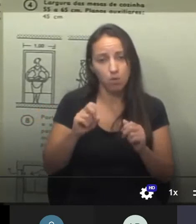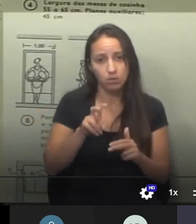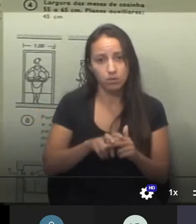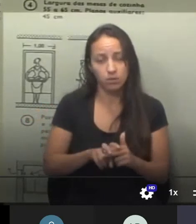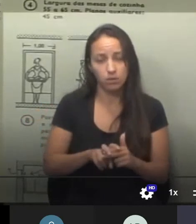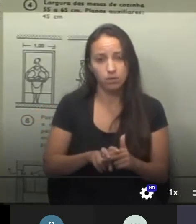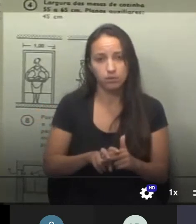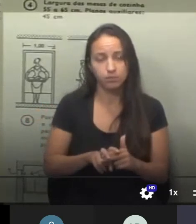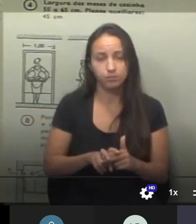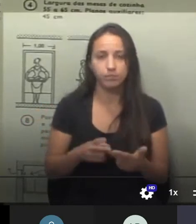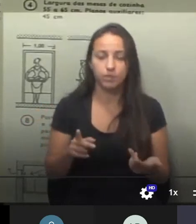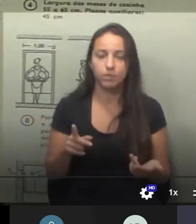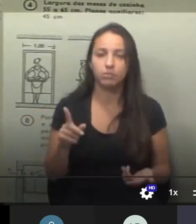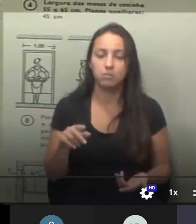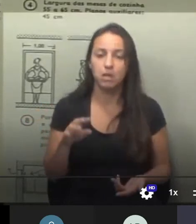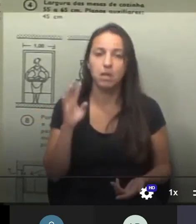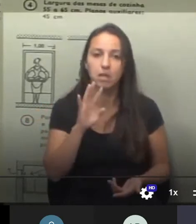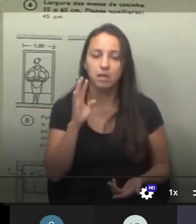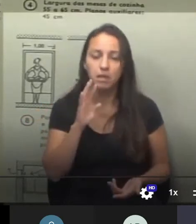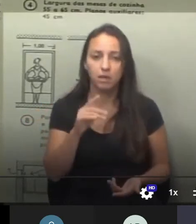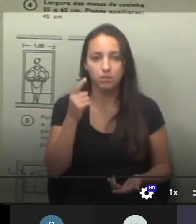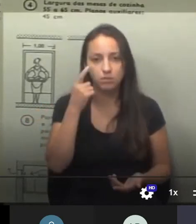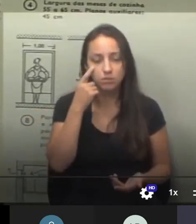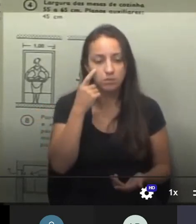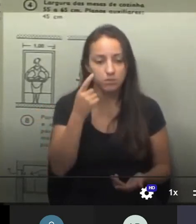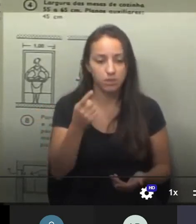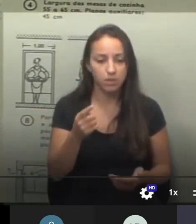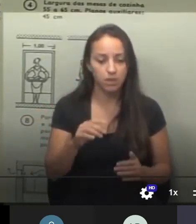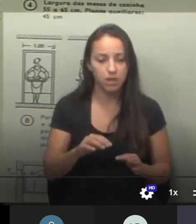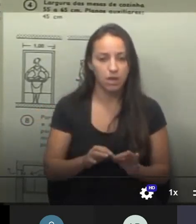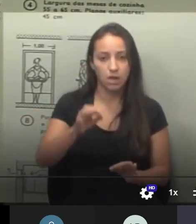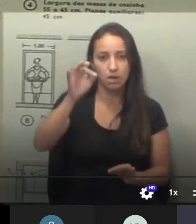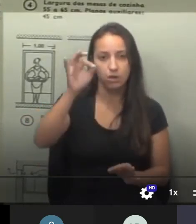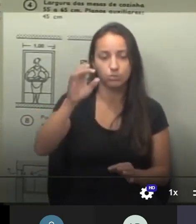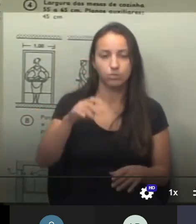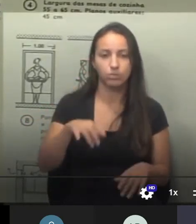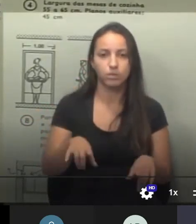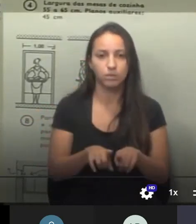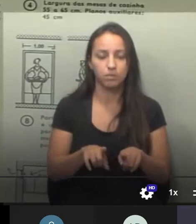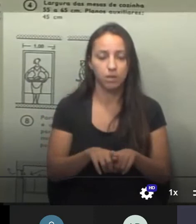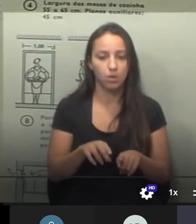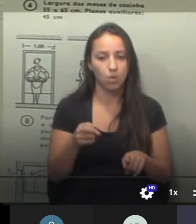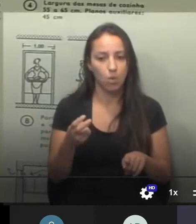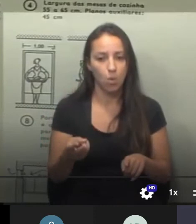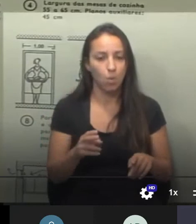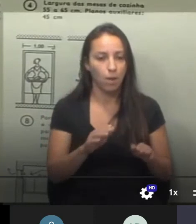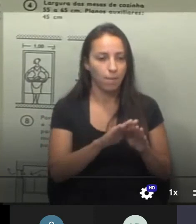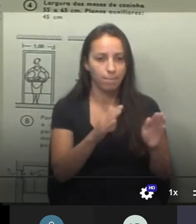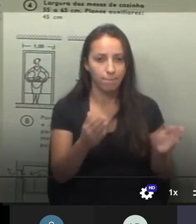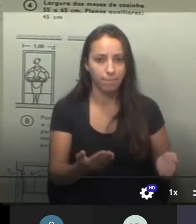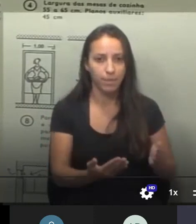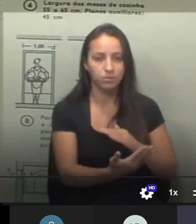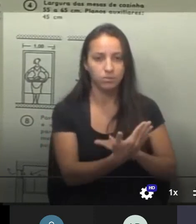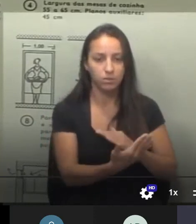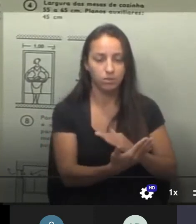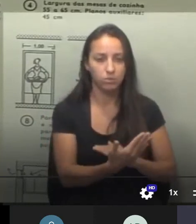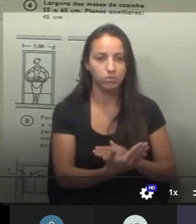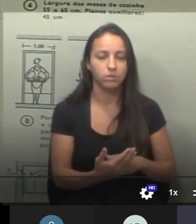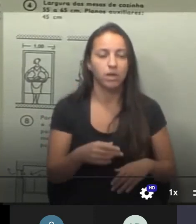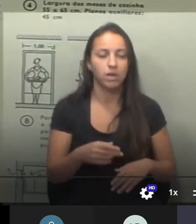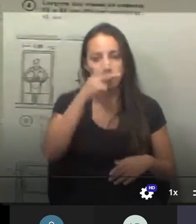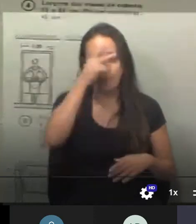se sentar. Então, é interessante considerar as alturas aqui, ou ter pelo menos uma mesa de apoio onde você possa se